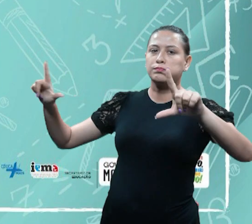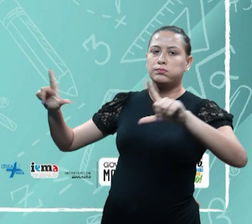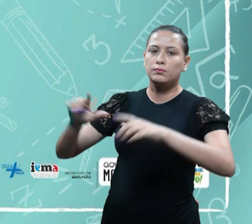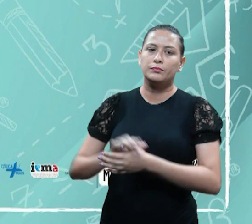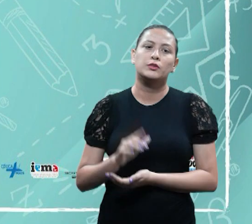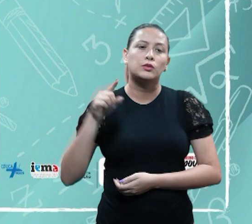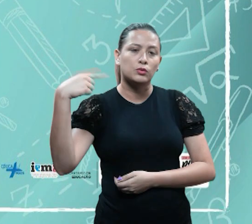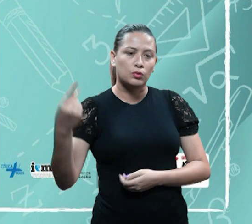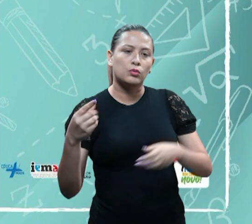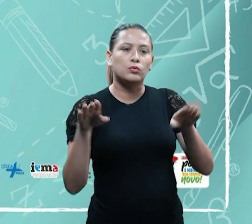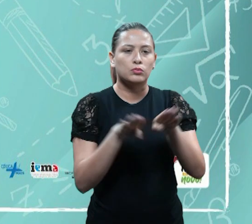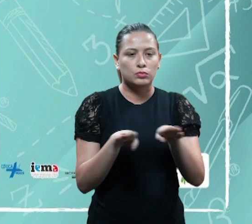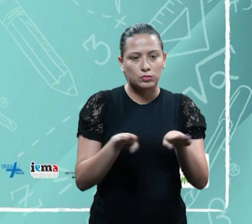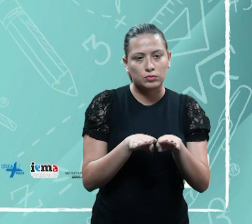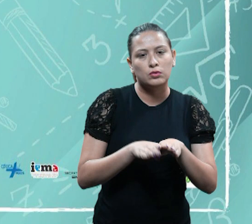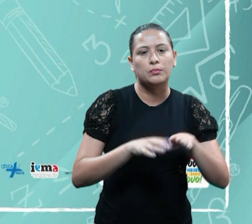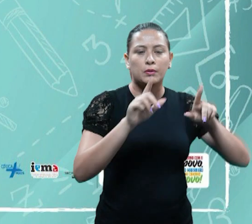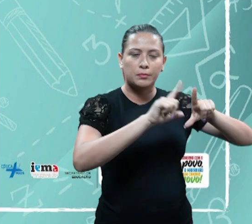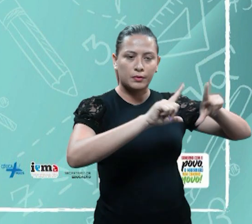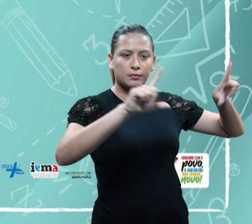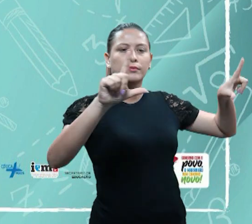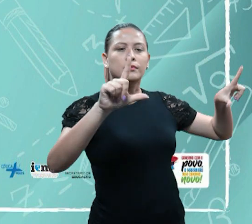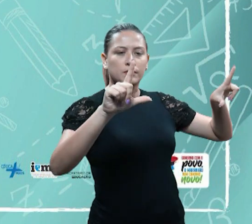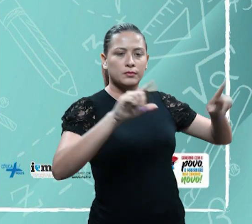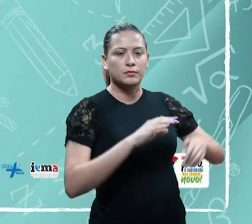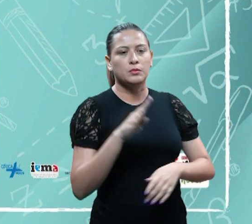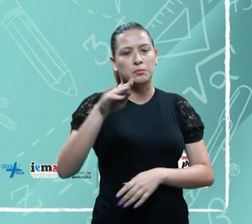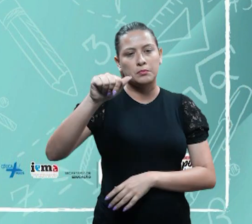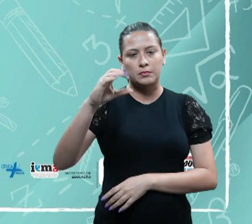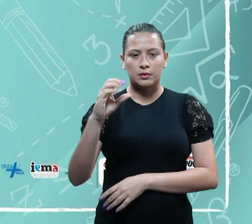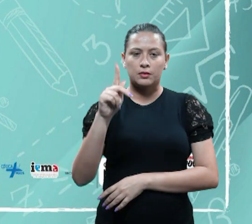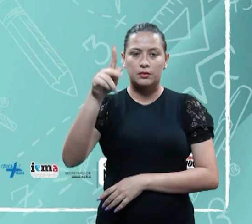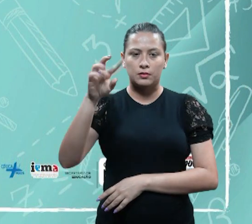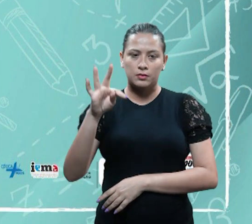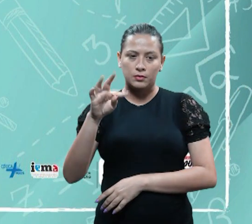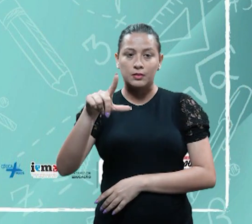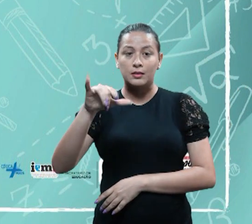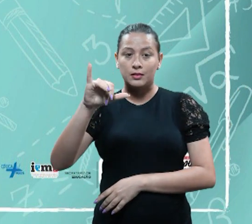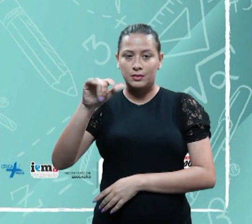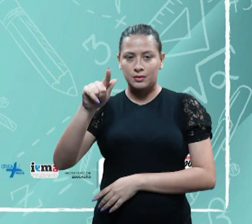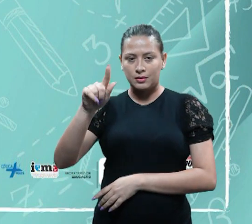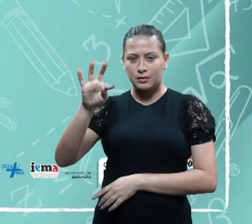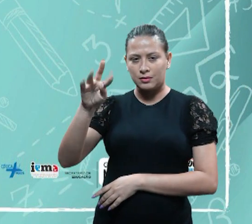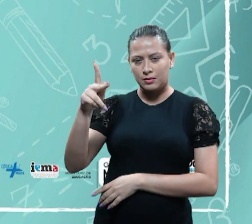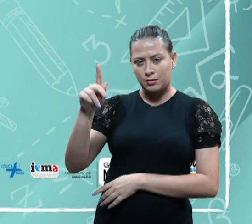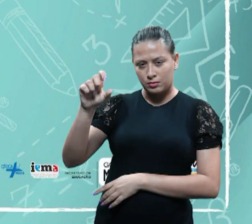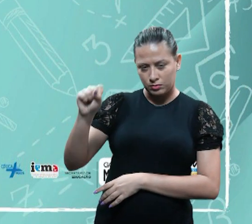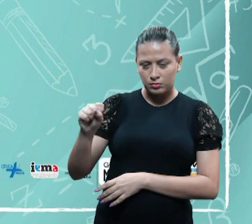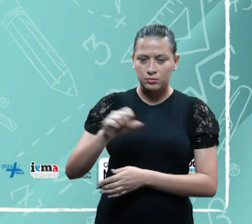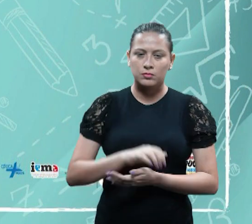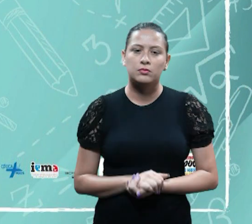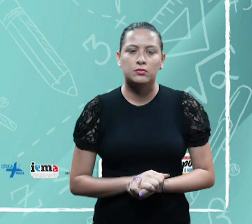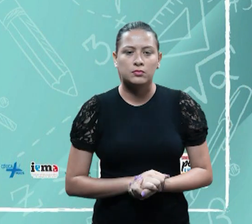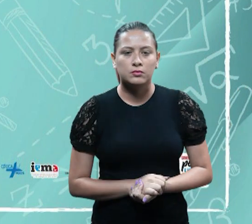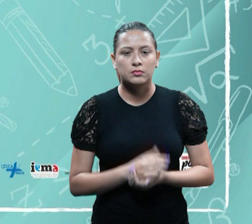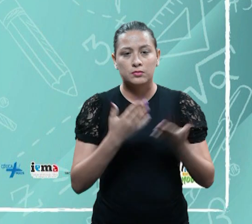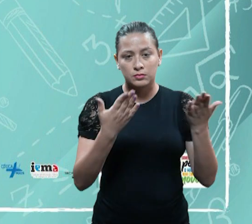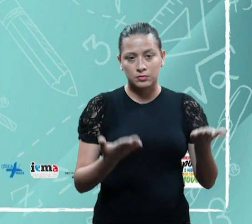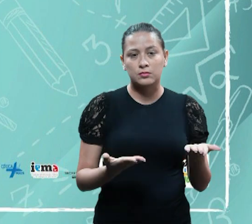né, painéis, backlights. Aqui eu botei aqui um exemplo para vocês, né, que a gente vê muito em